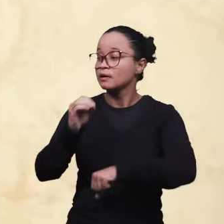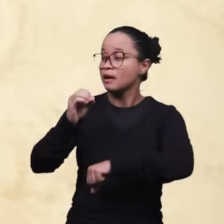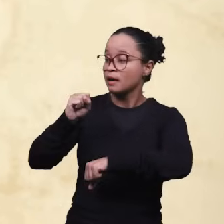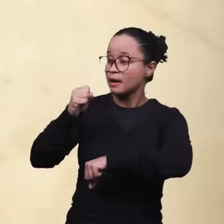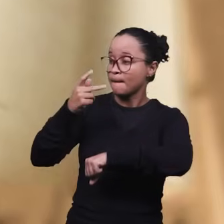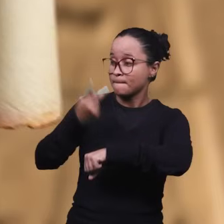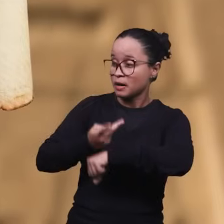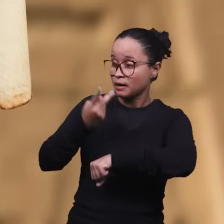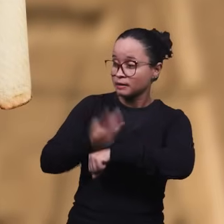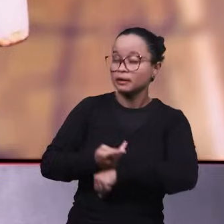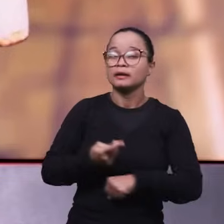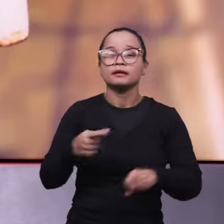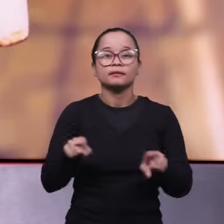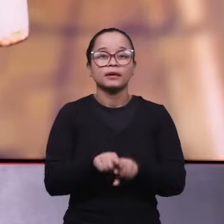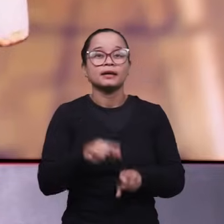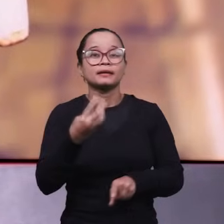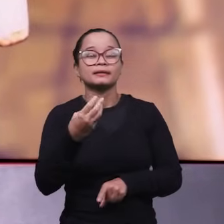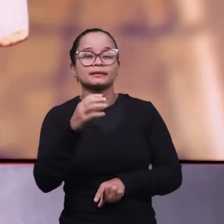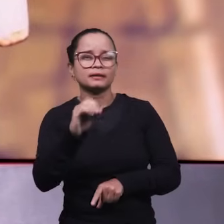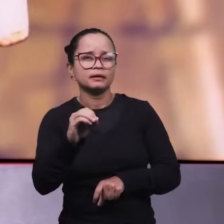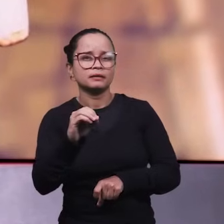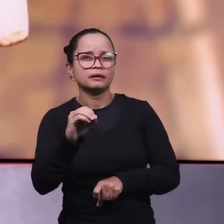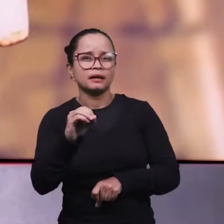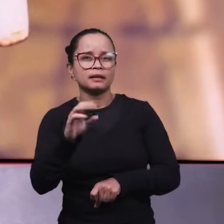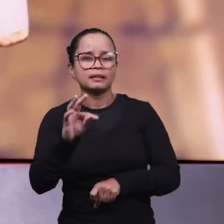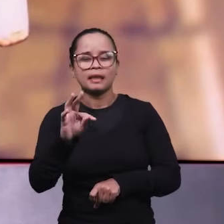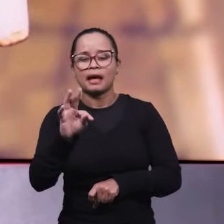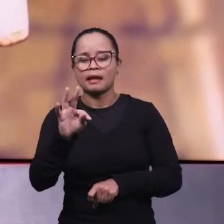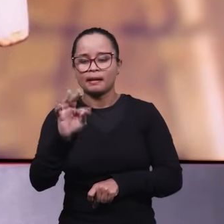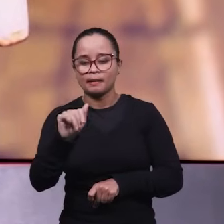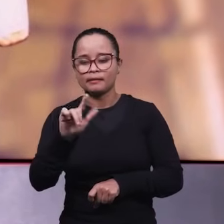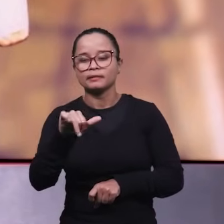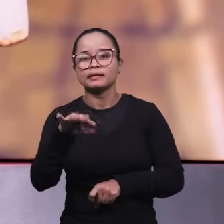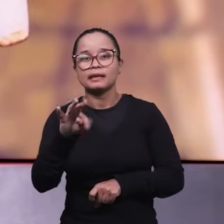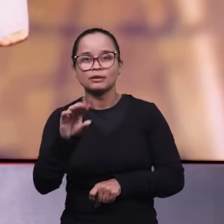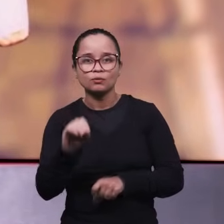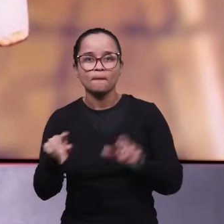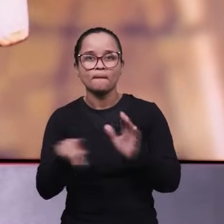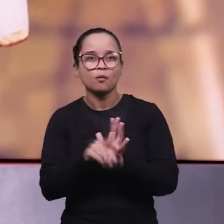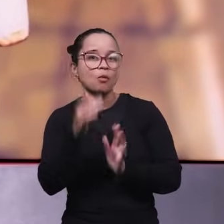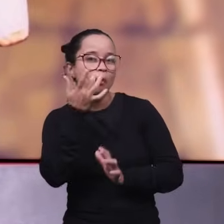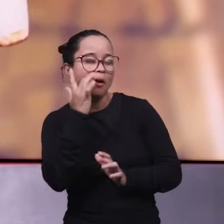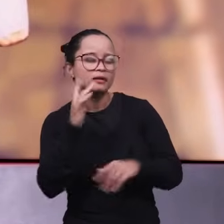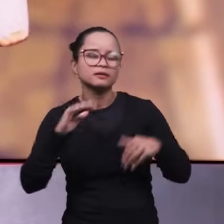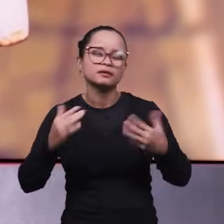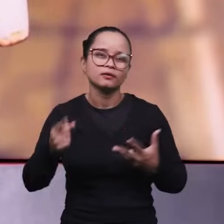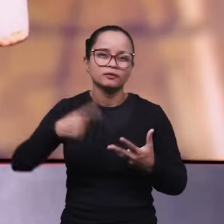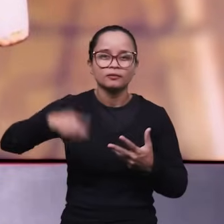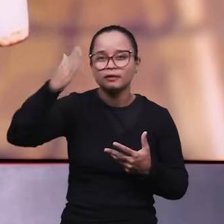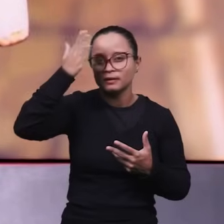de ouro. Vamos entender melhor o que